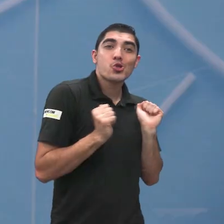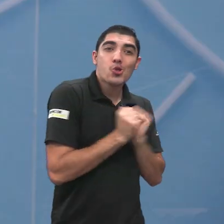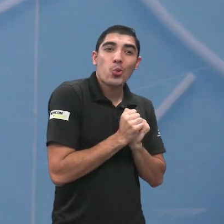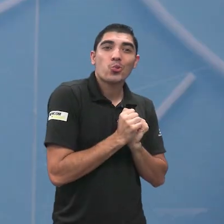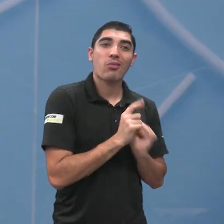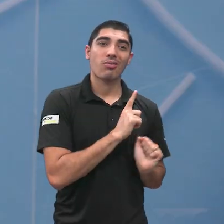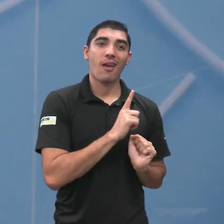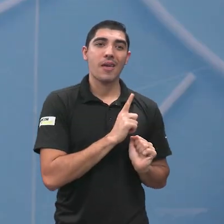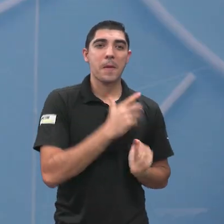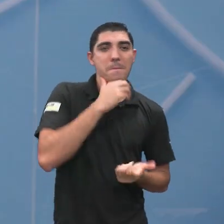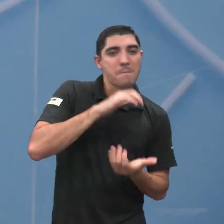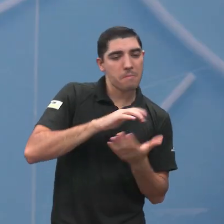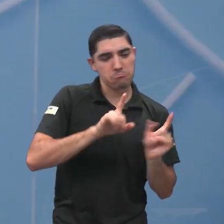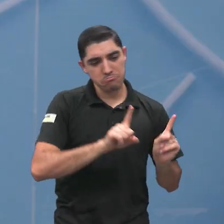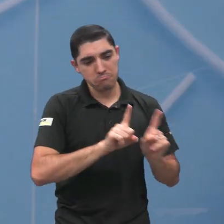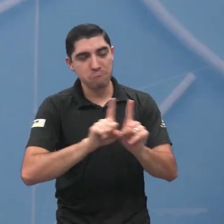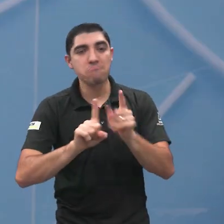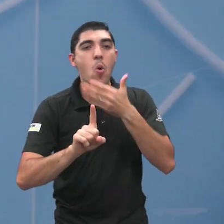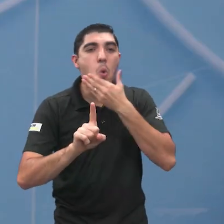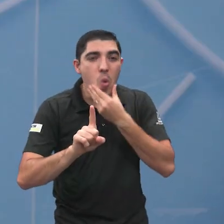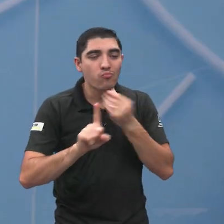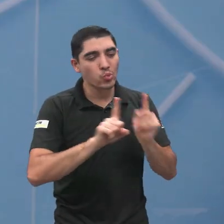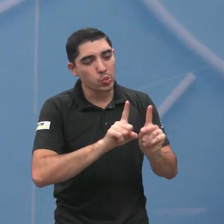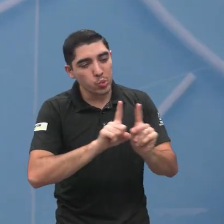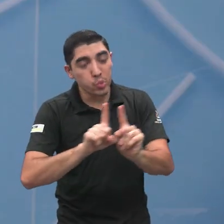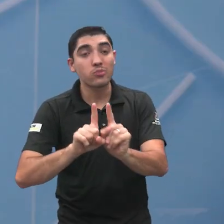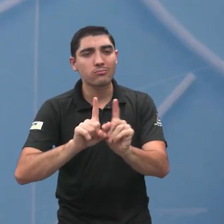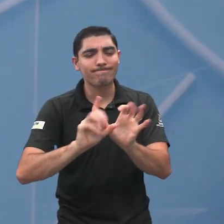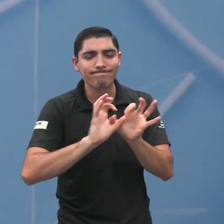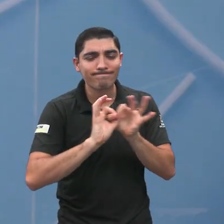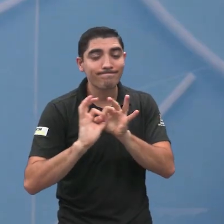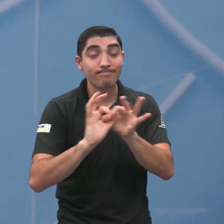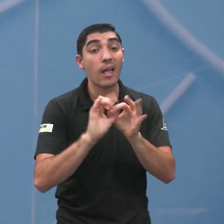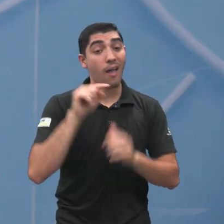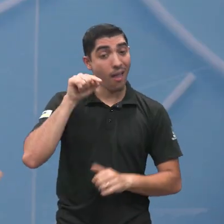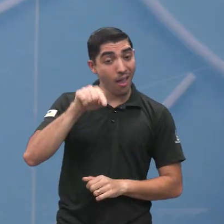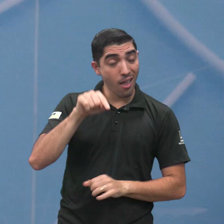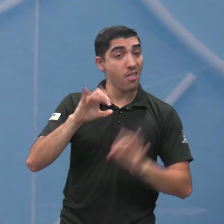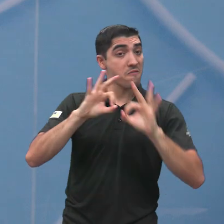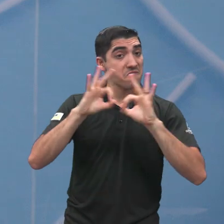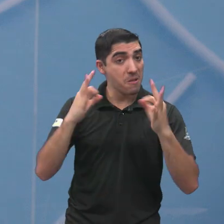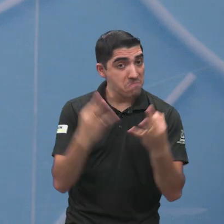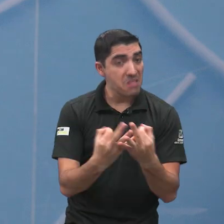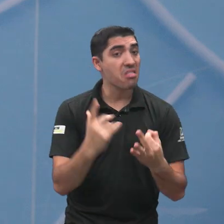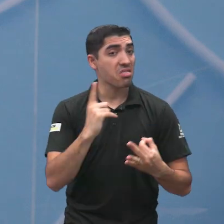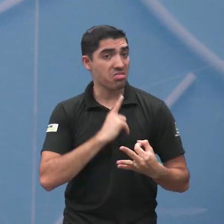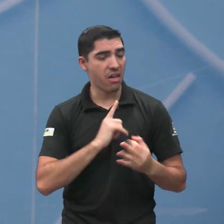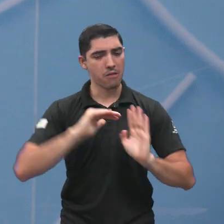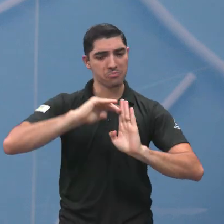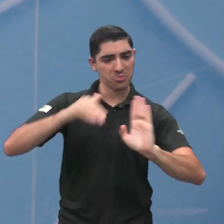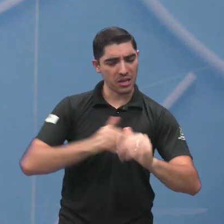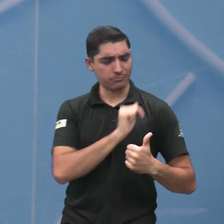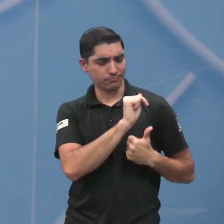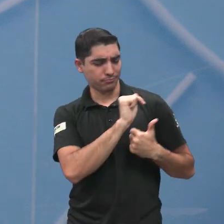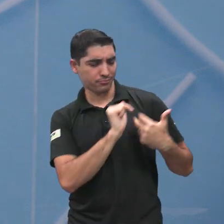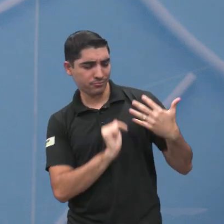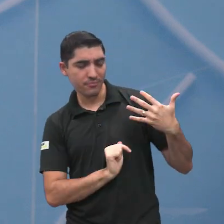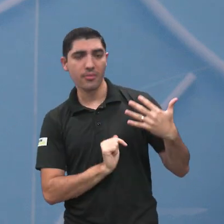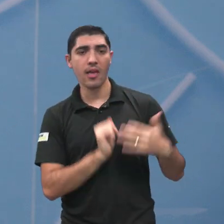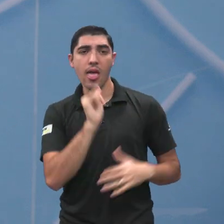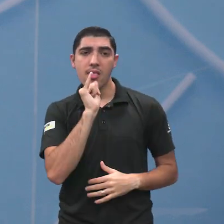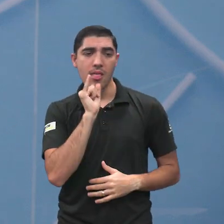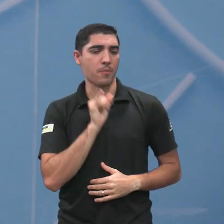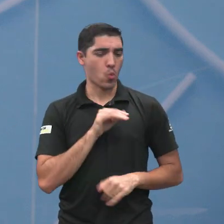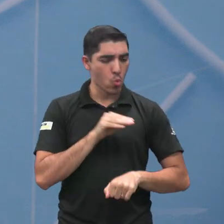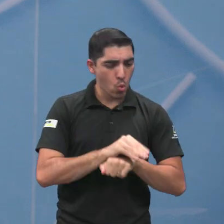é como se fosse um malabarismo. Então, são muitas coisas que essa família está orquestrando. É o cuidado com a criança, são diversas demandas